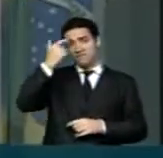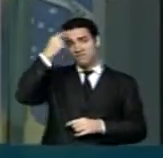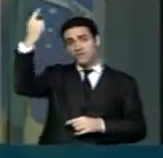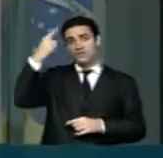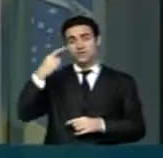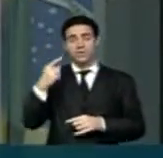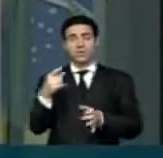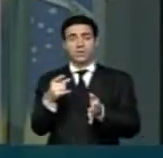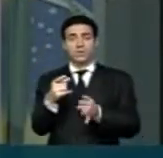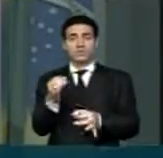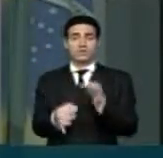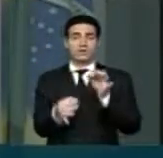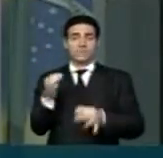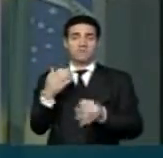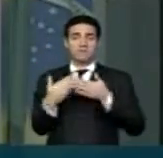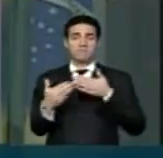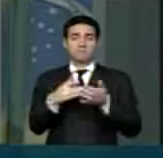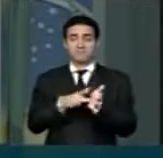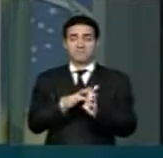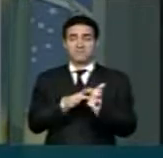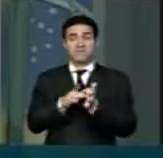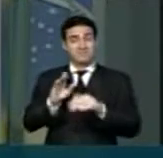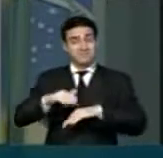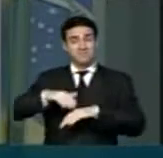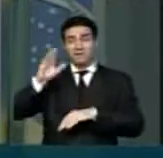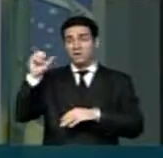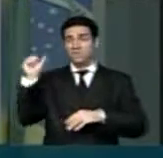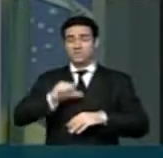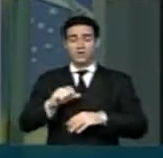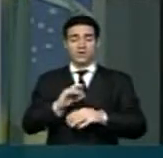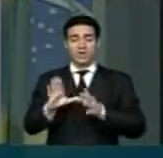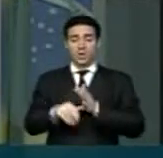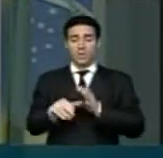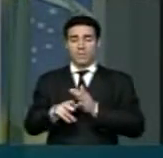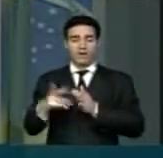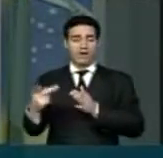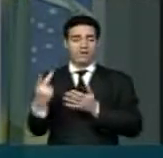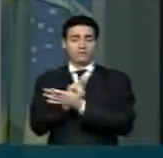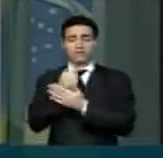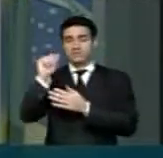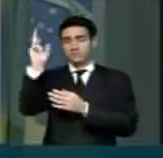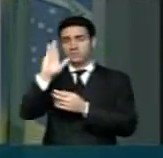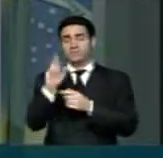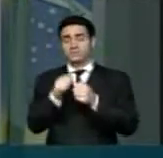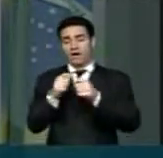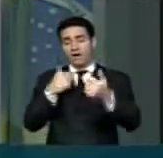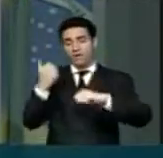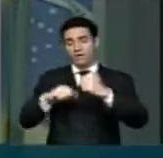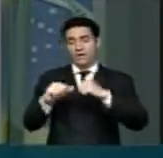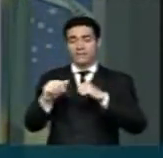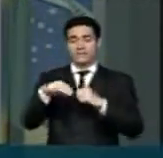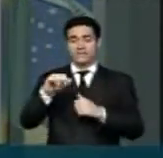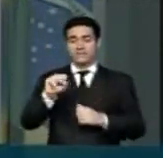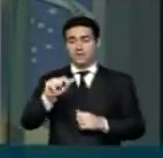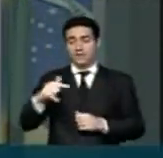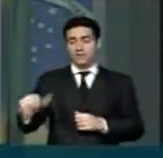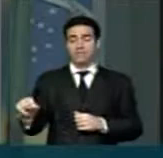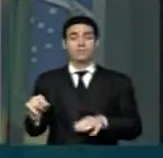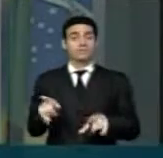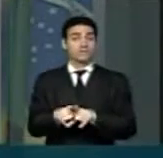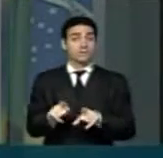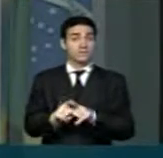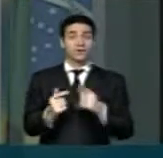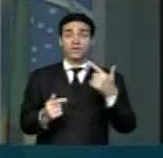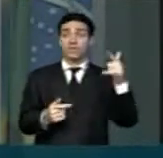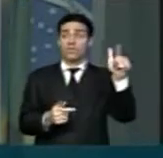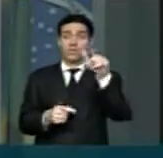fictício sobre os envolvidos no maior escândalo de corrupção desse país ao apreciar o Mensalão. Até a imprensa